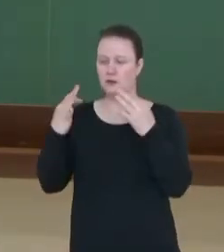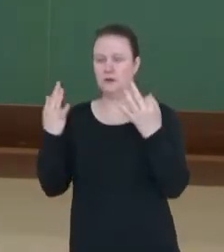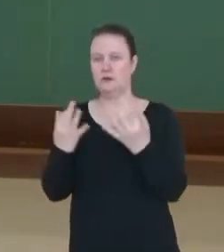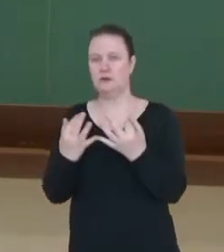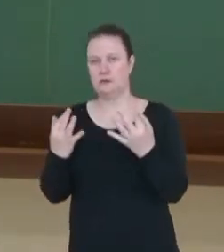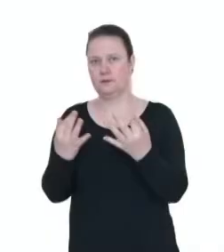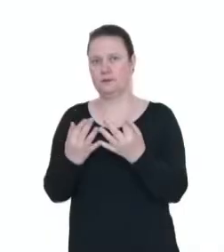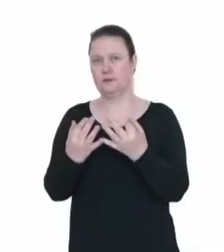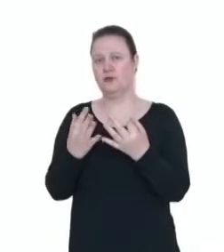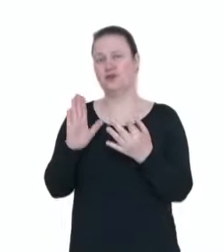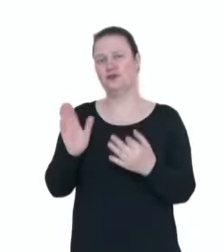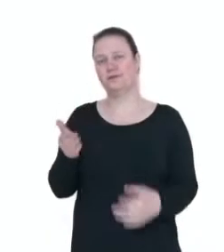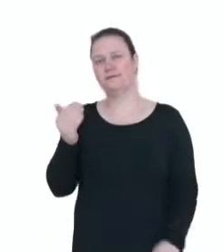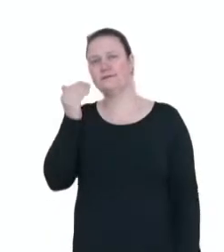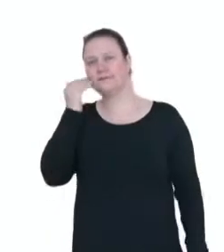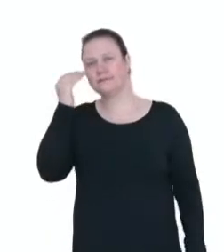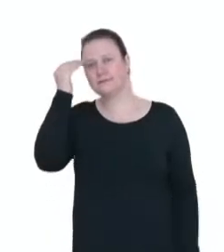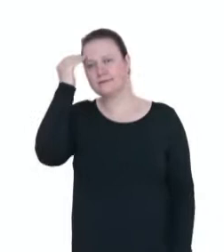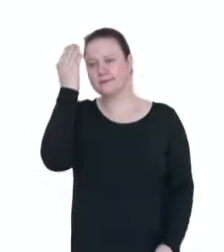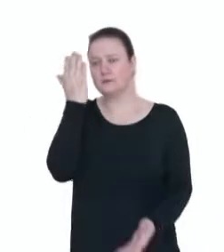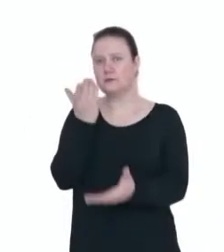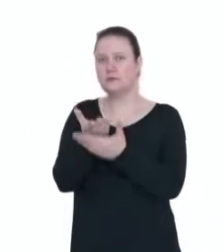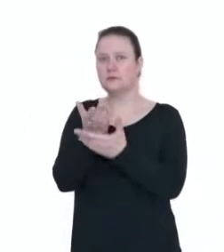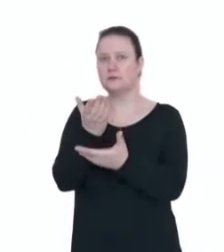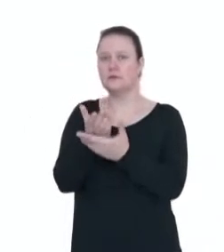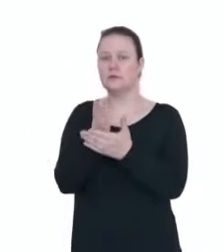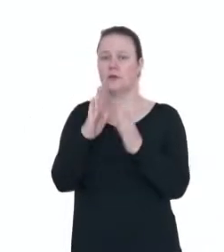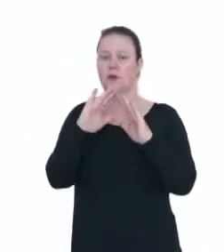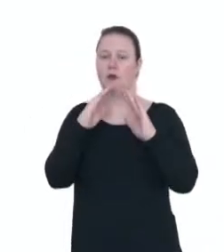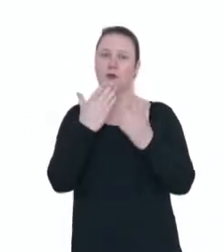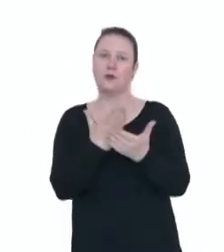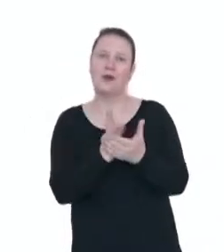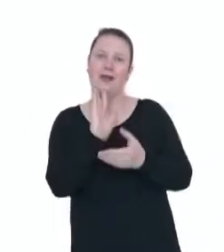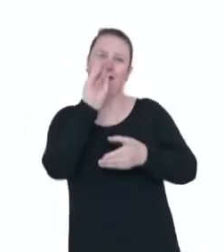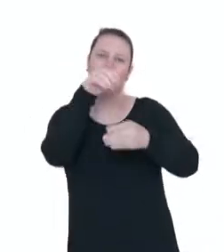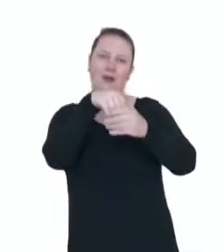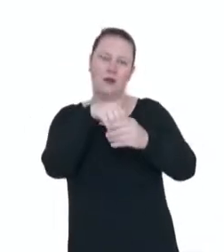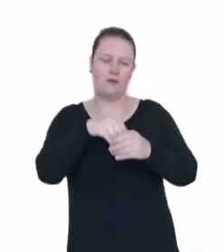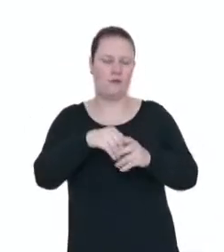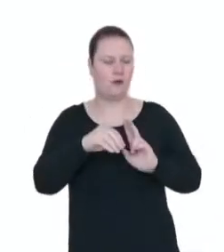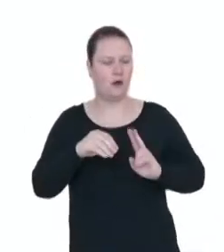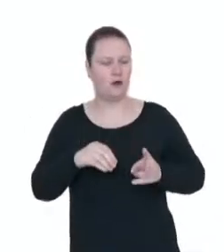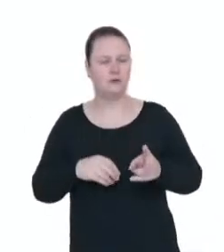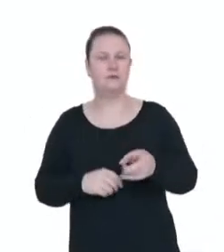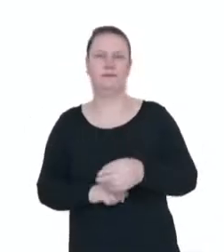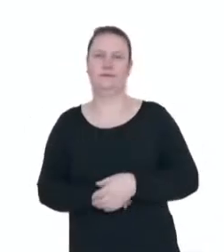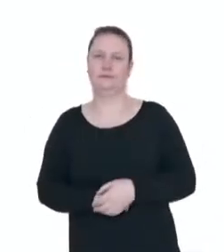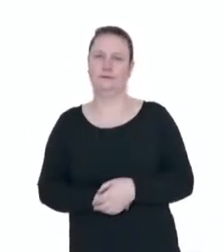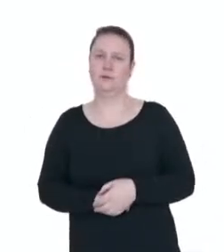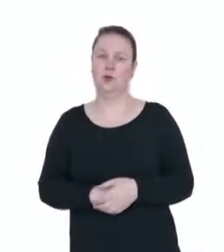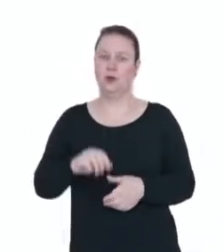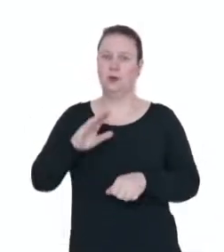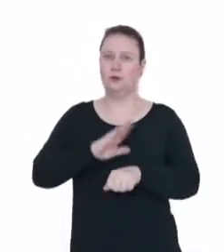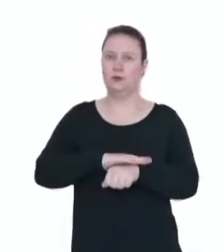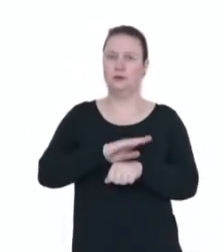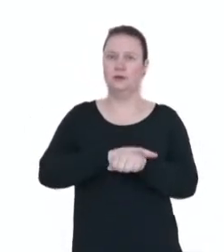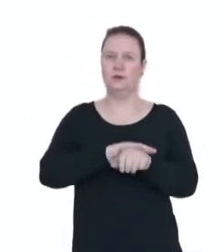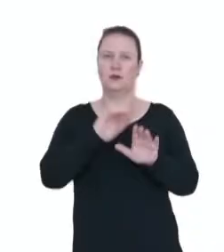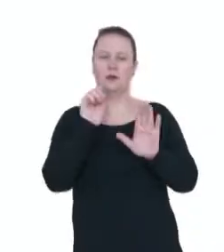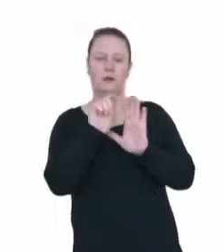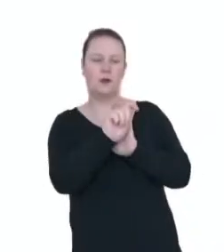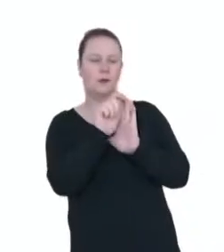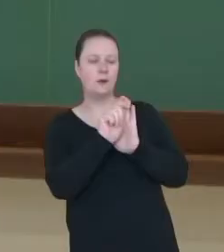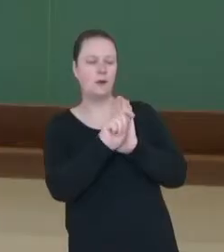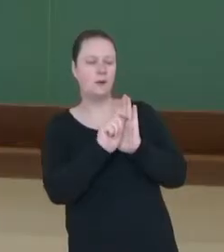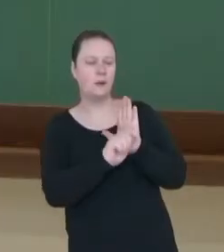Na adolescência, estudou em colégio interno na cidade de Campo Grande, época em que escreveu suas